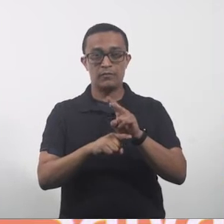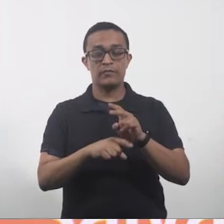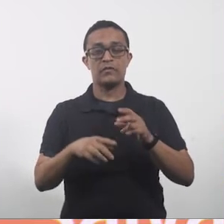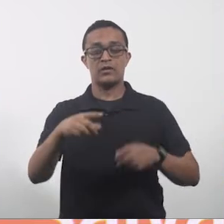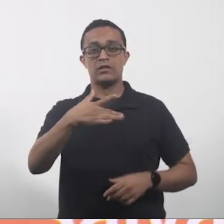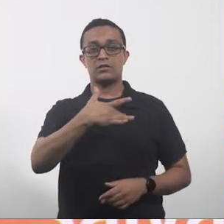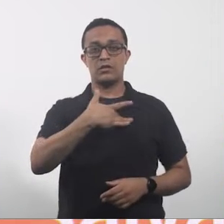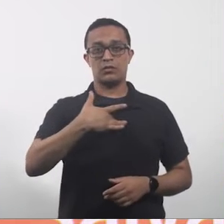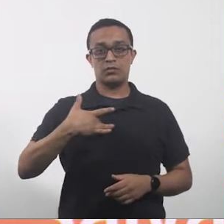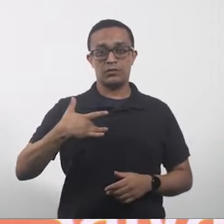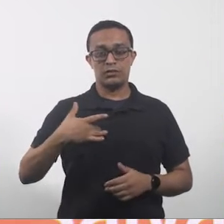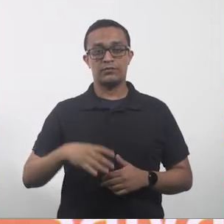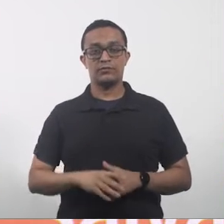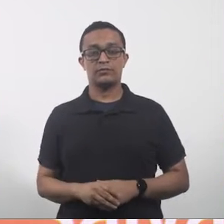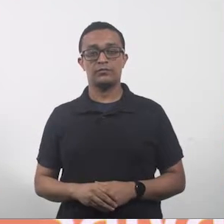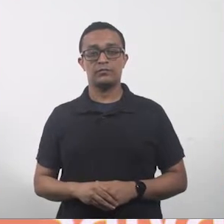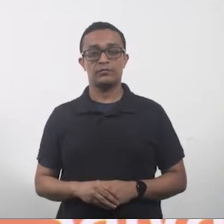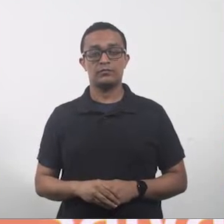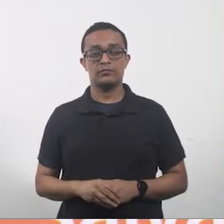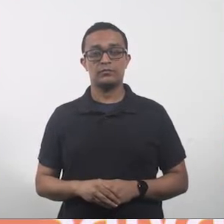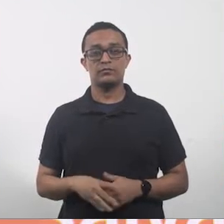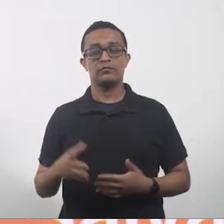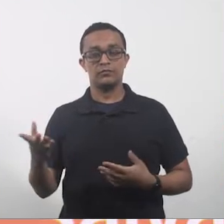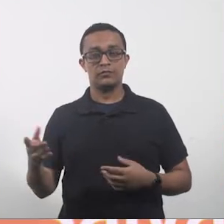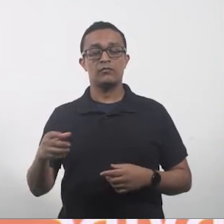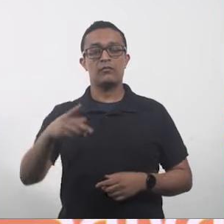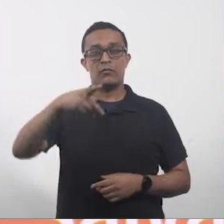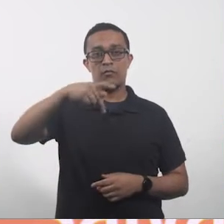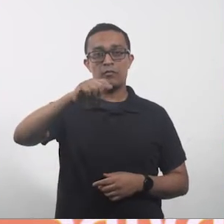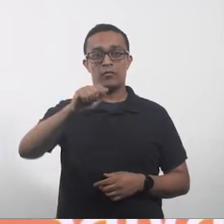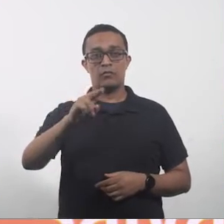Vigilância em Saúde, doutora Paula